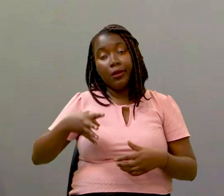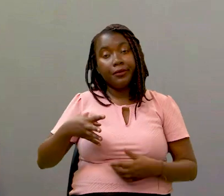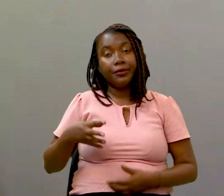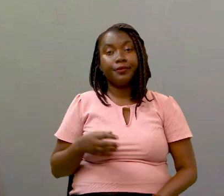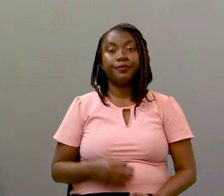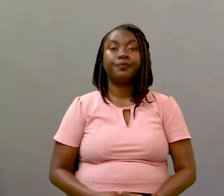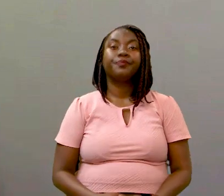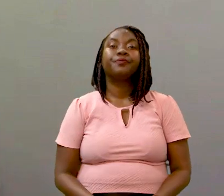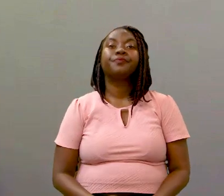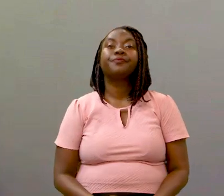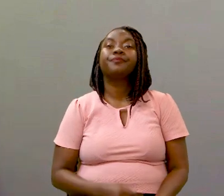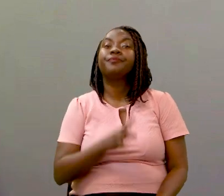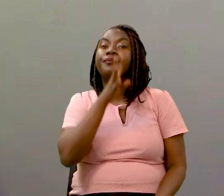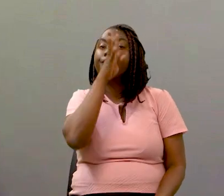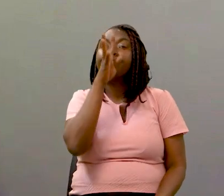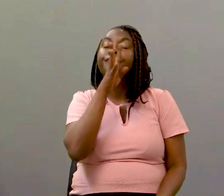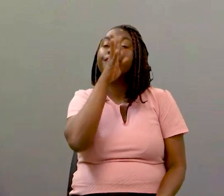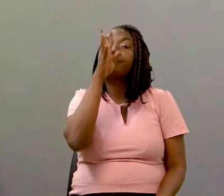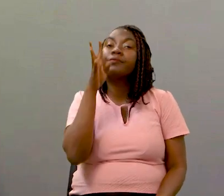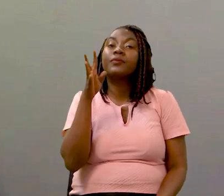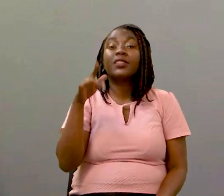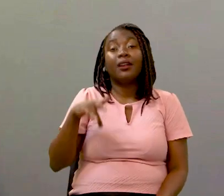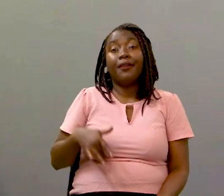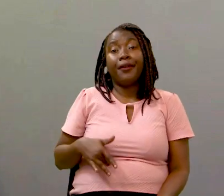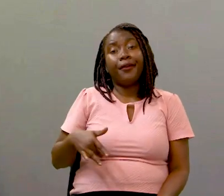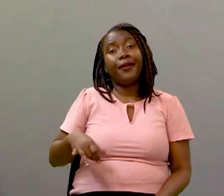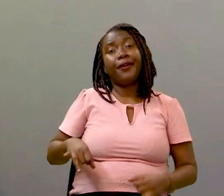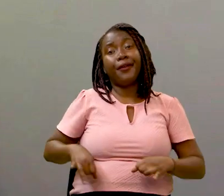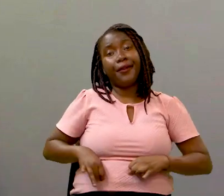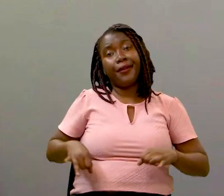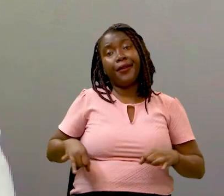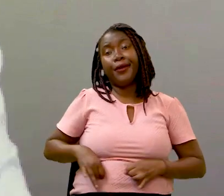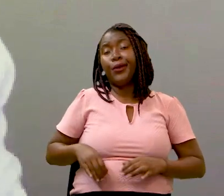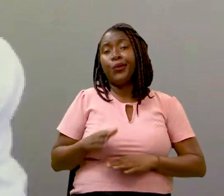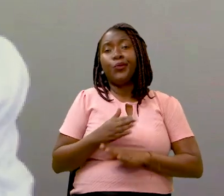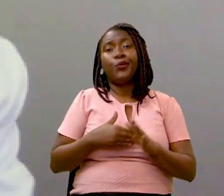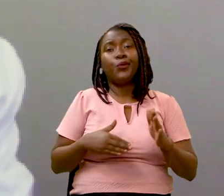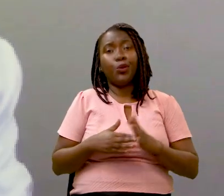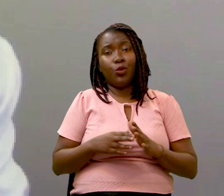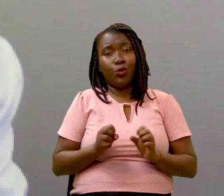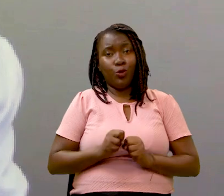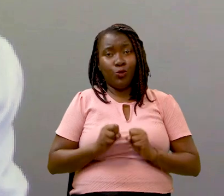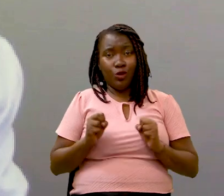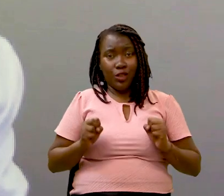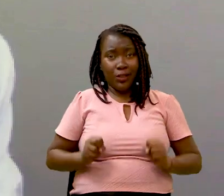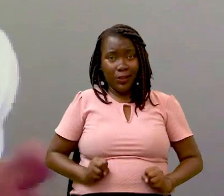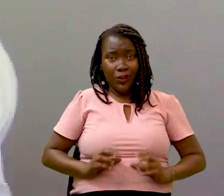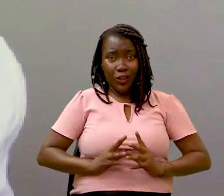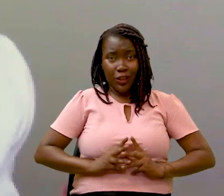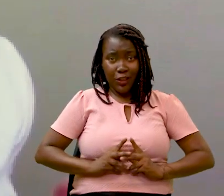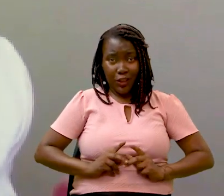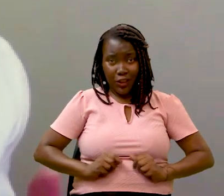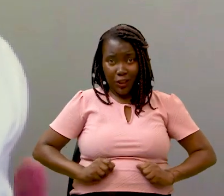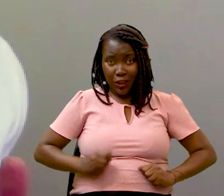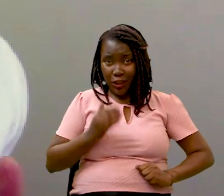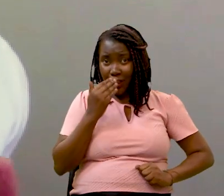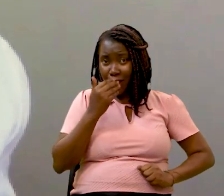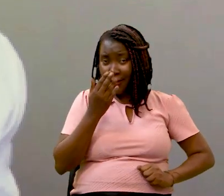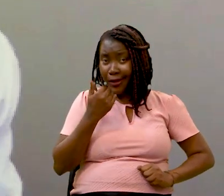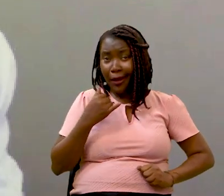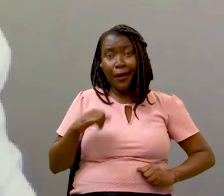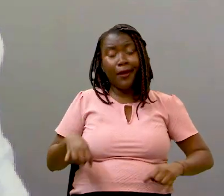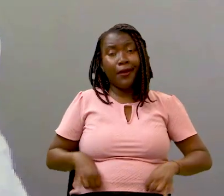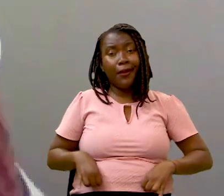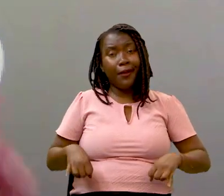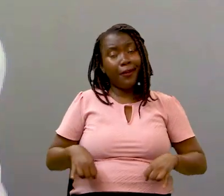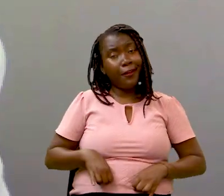e tal. Isso é mito, viu? O que acontece é que o fígado é vítima. Todo o sistema digestivo é vítima da enxaqueca.